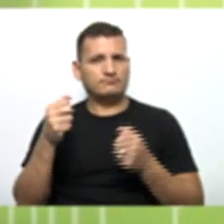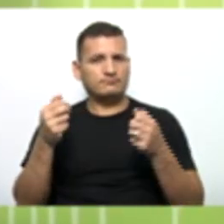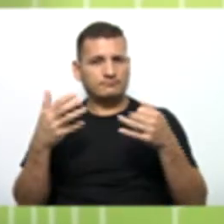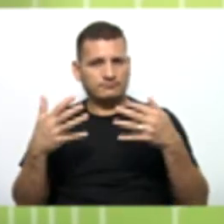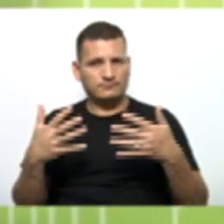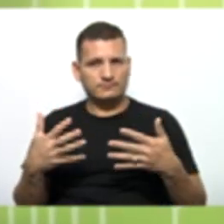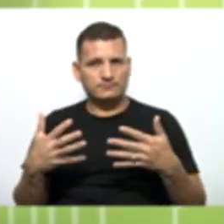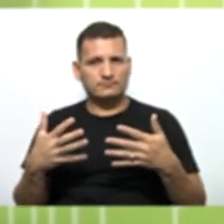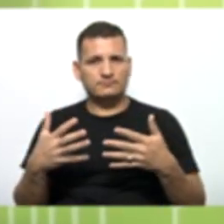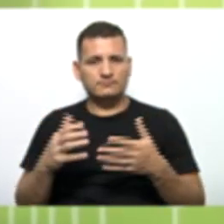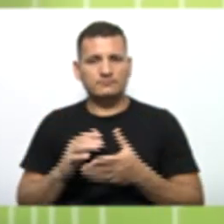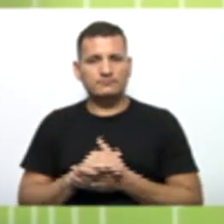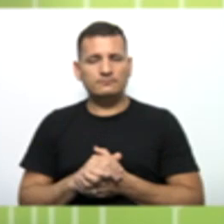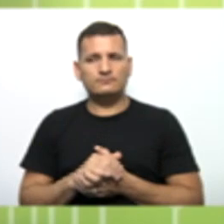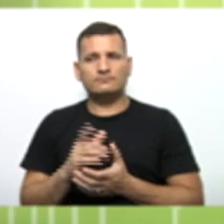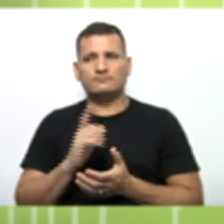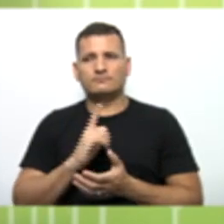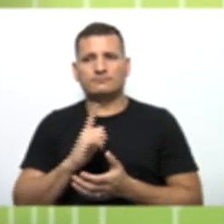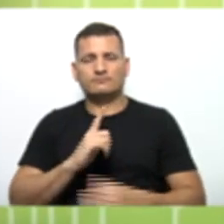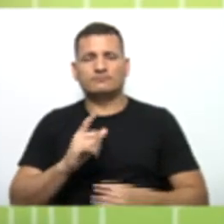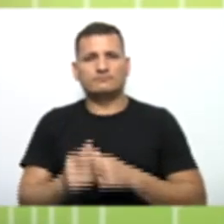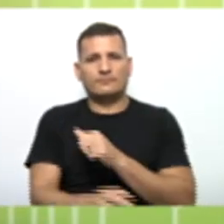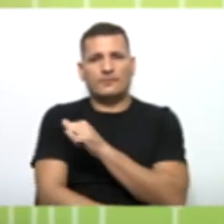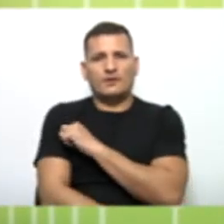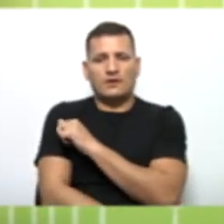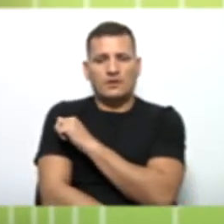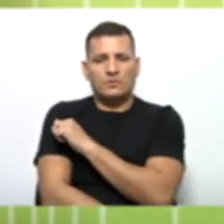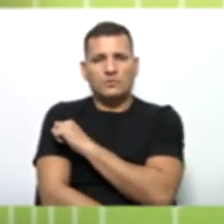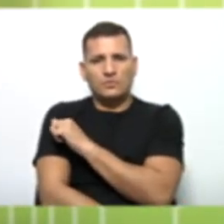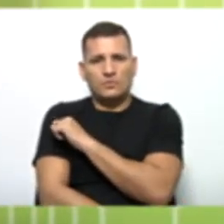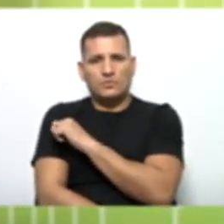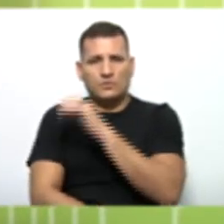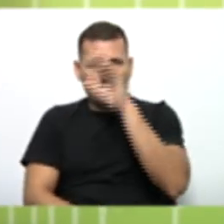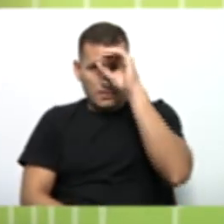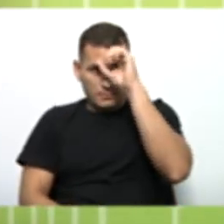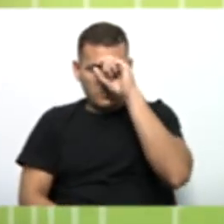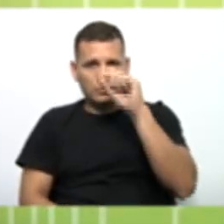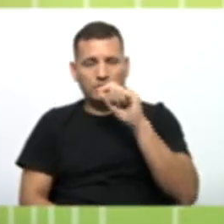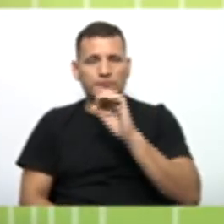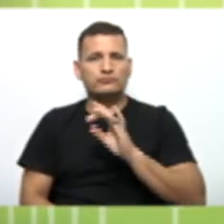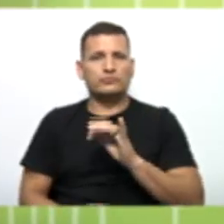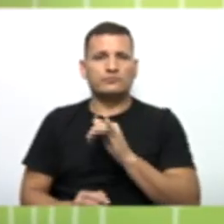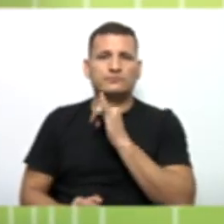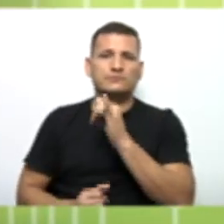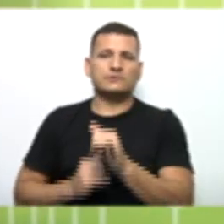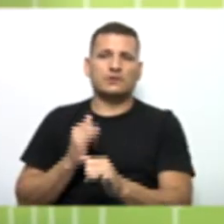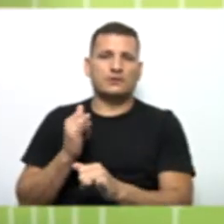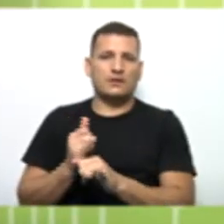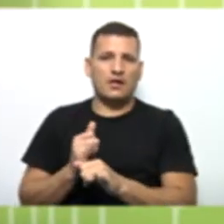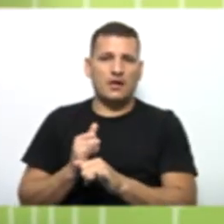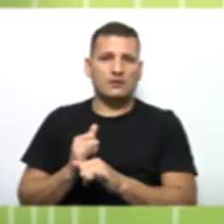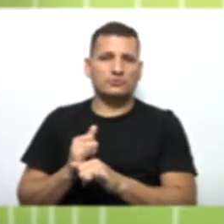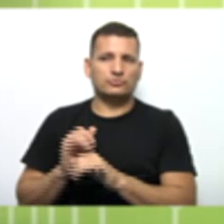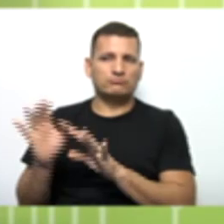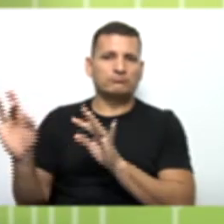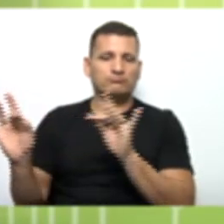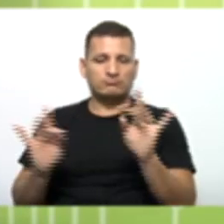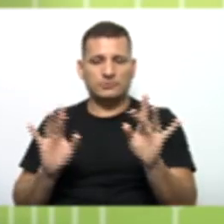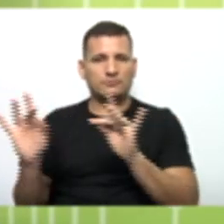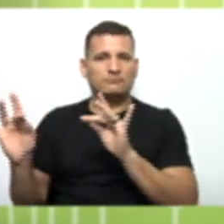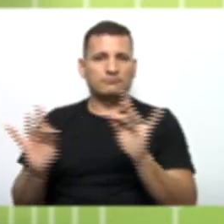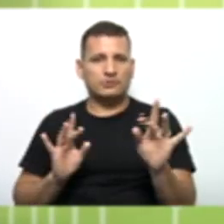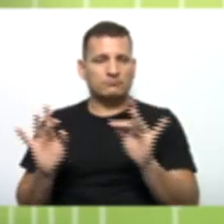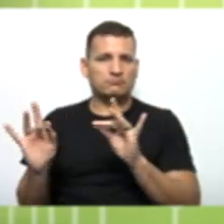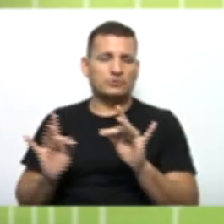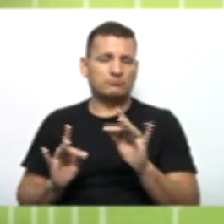falando. Tem muito aluno que aprendeu a buscar código na internet. Isso daí eu acho importantíssimo,